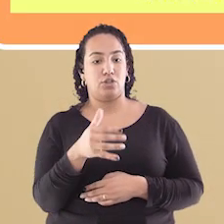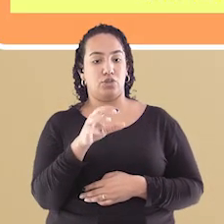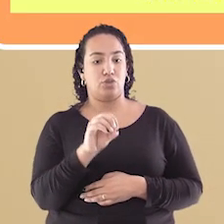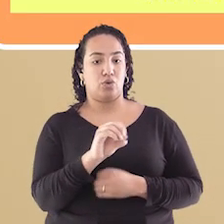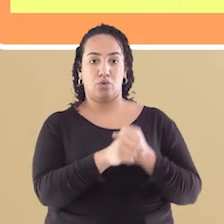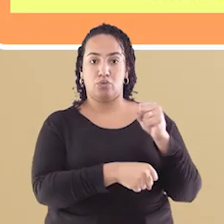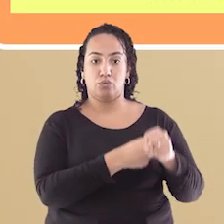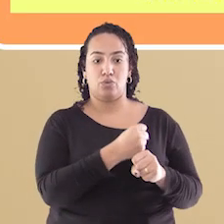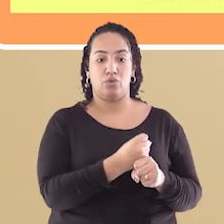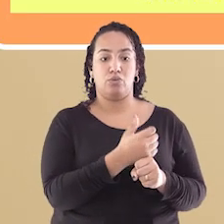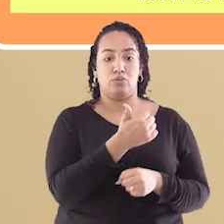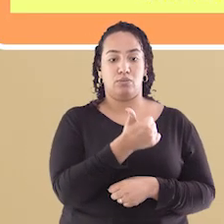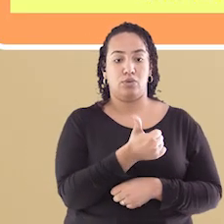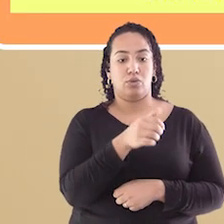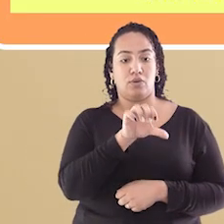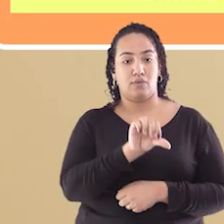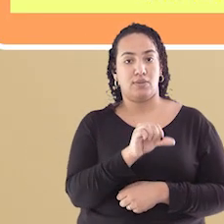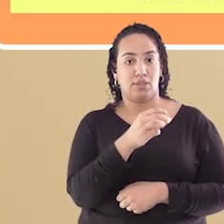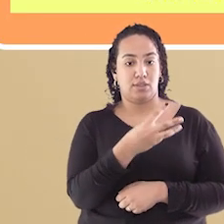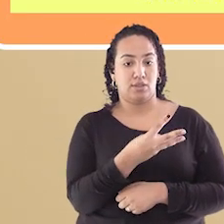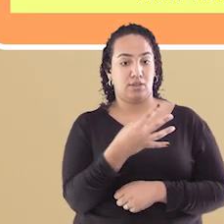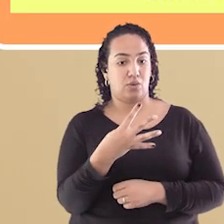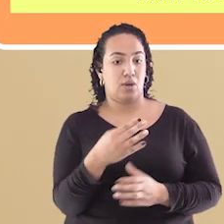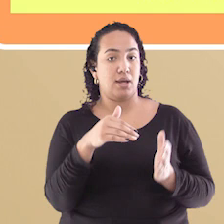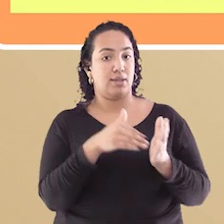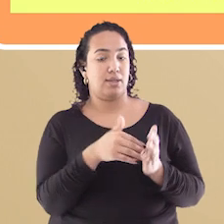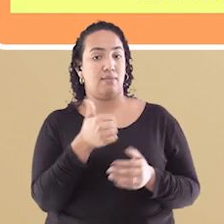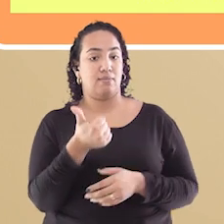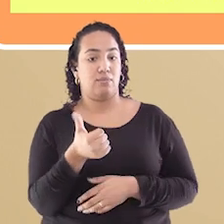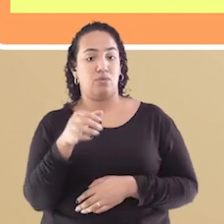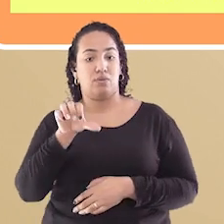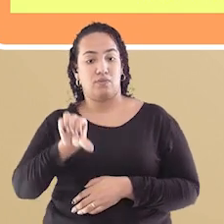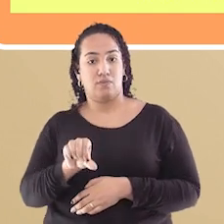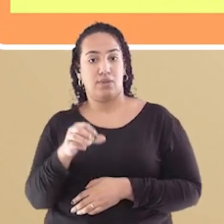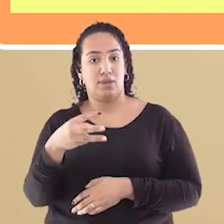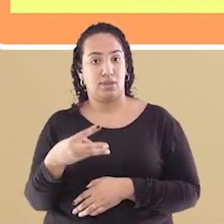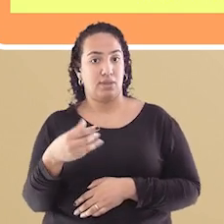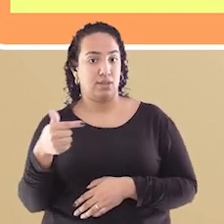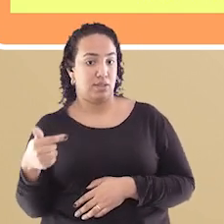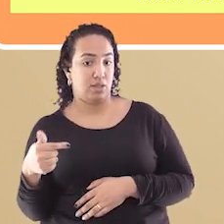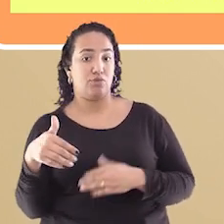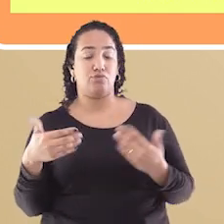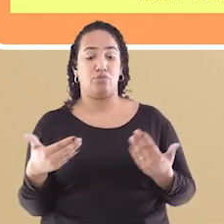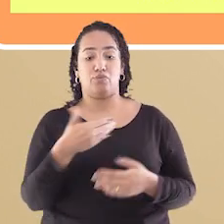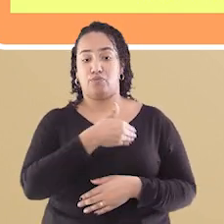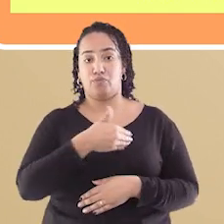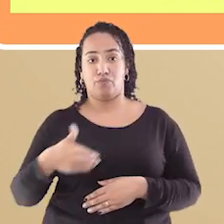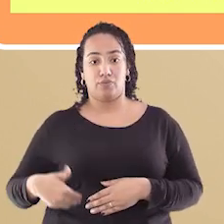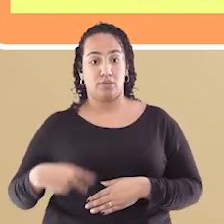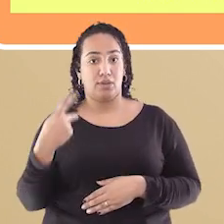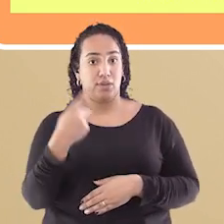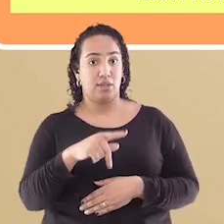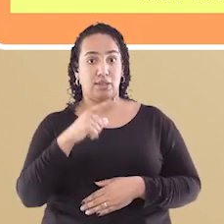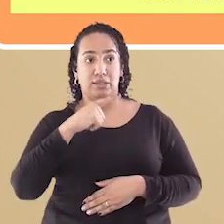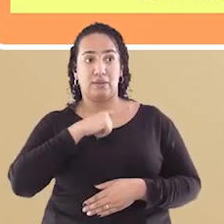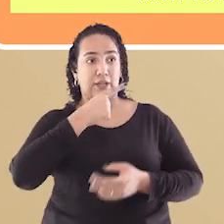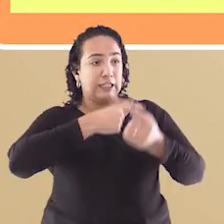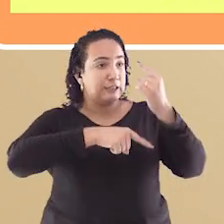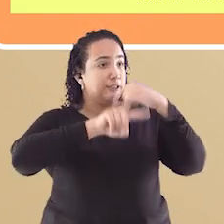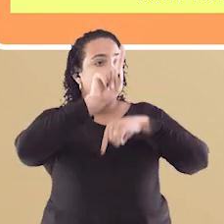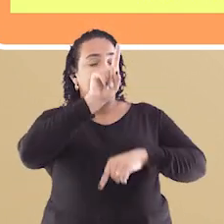entre 1834 a 1837. E foi durante esse governo que estouraram as maiores